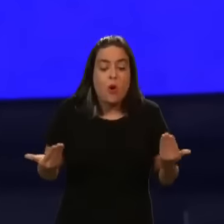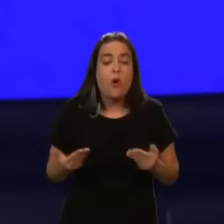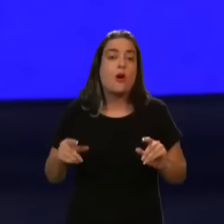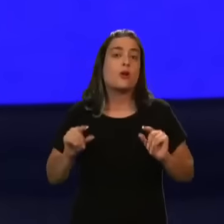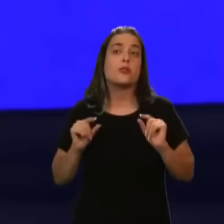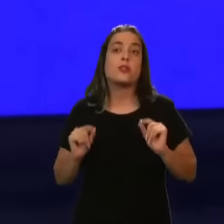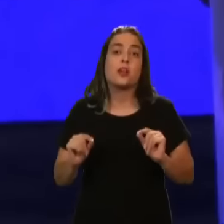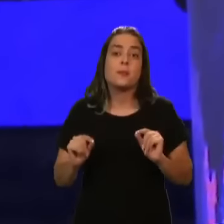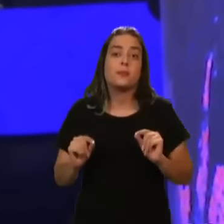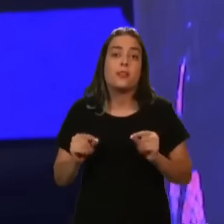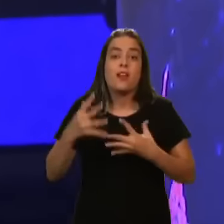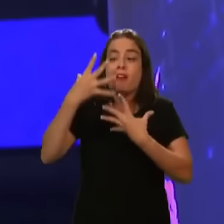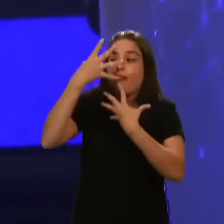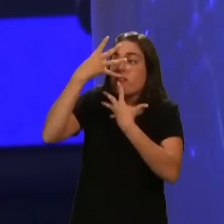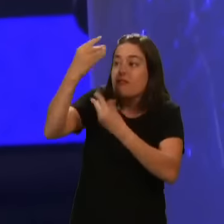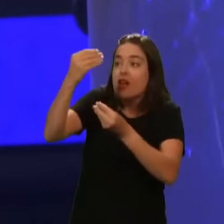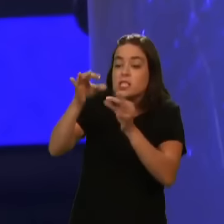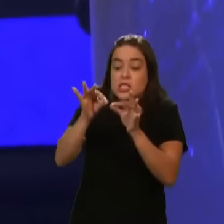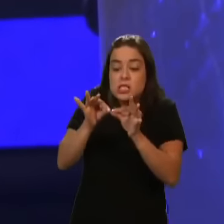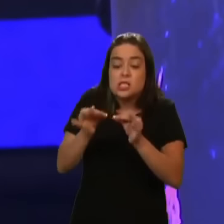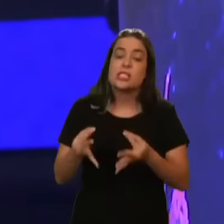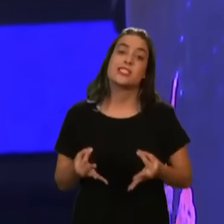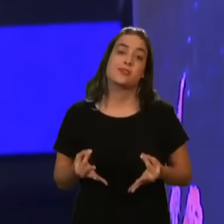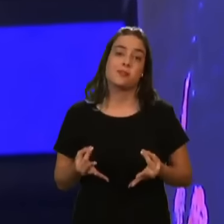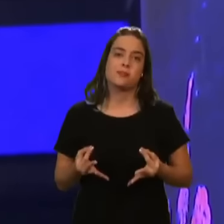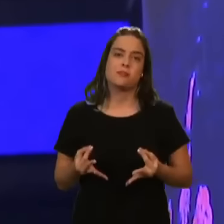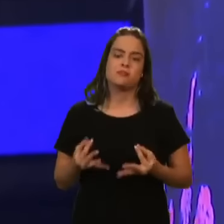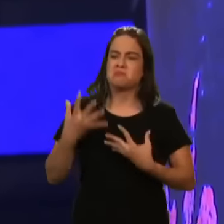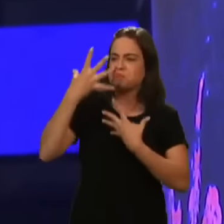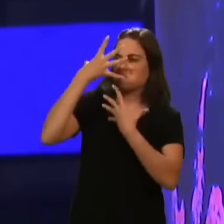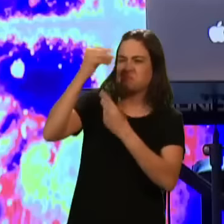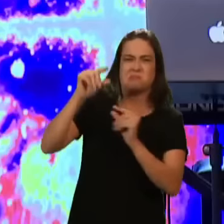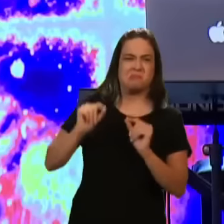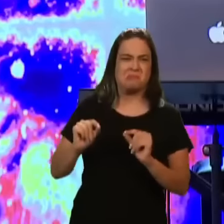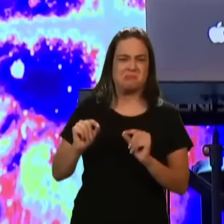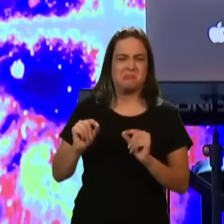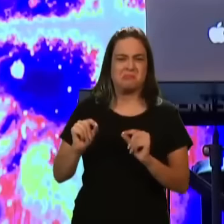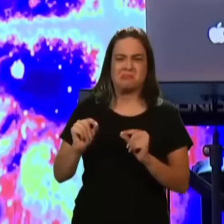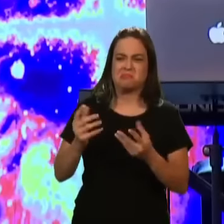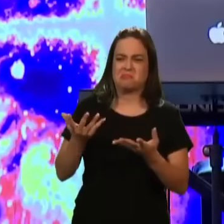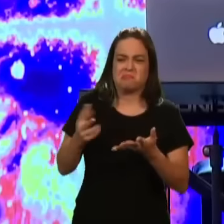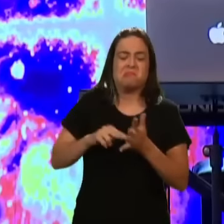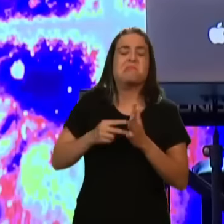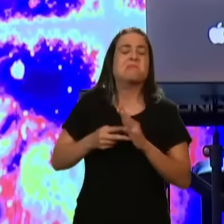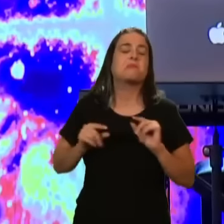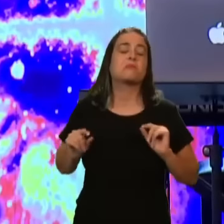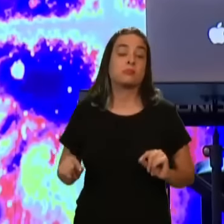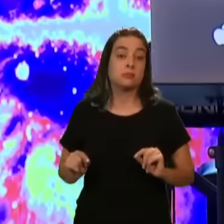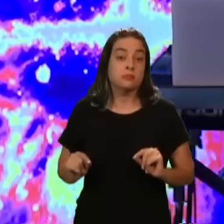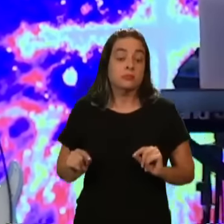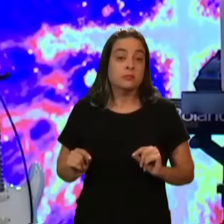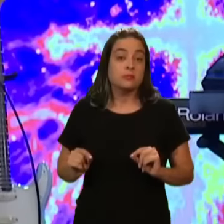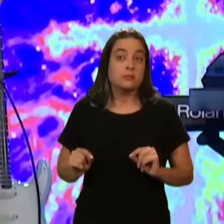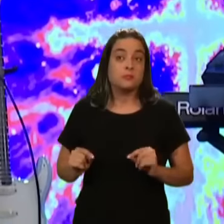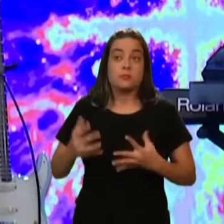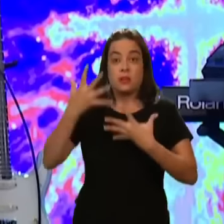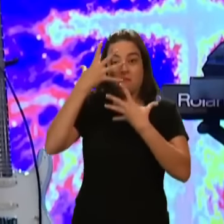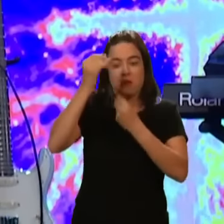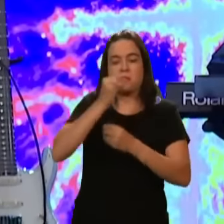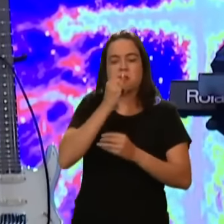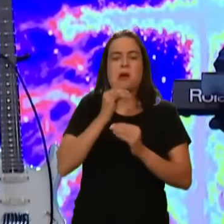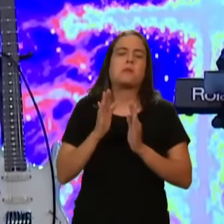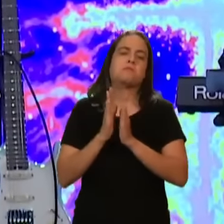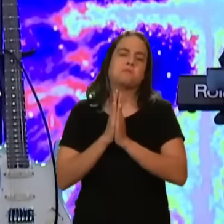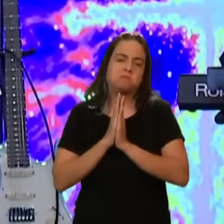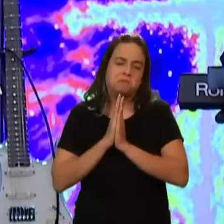fé simples. Fé em quê? Fé na fé? Não. Fé não é fechar os olhos e falar assim.